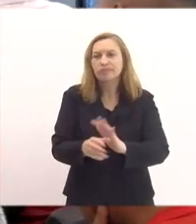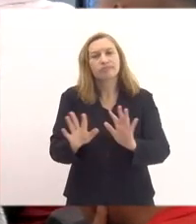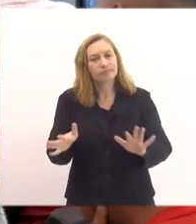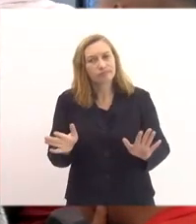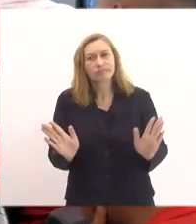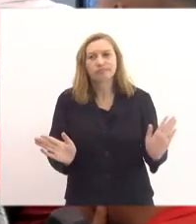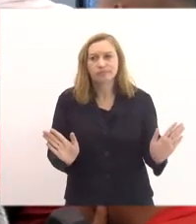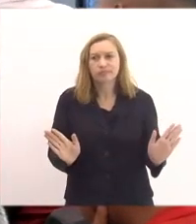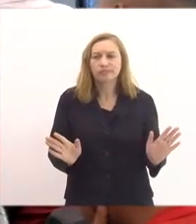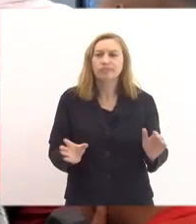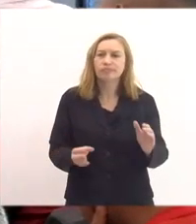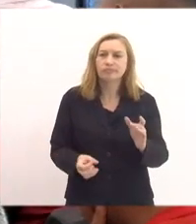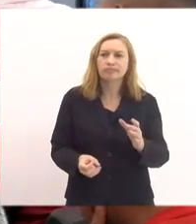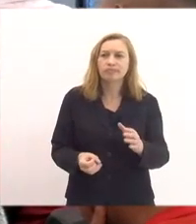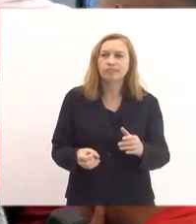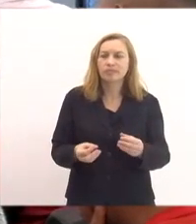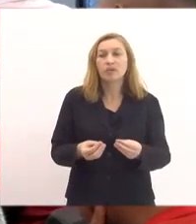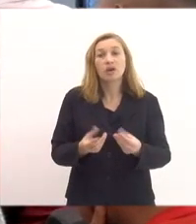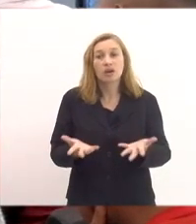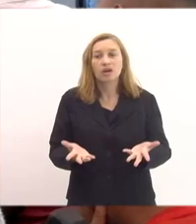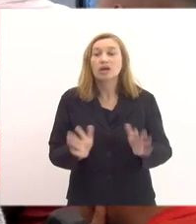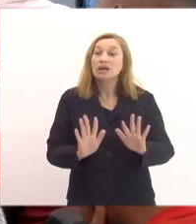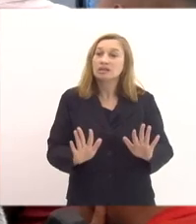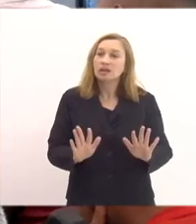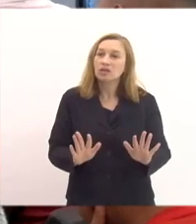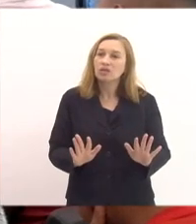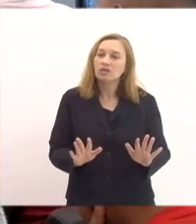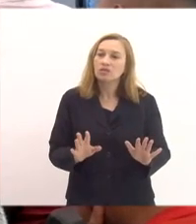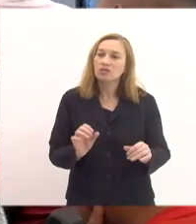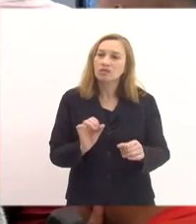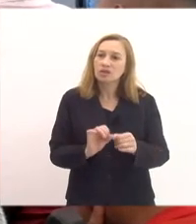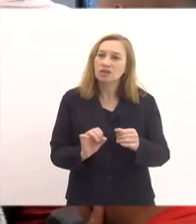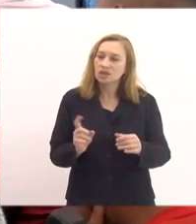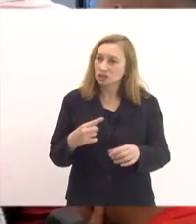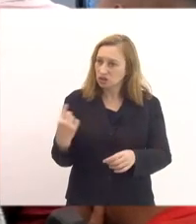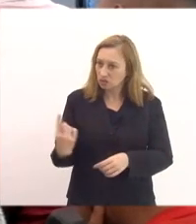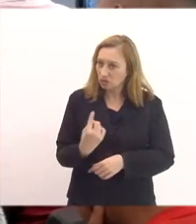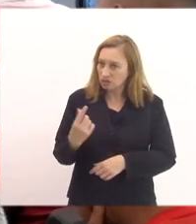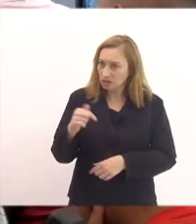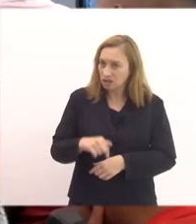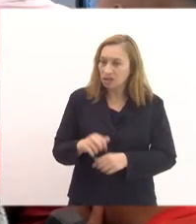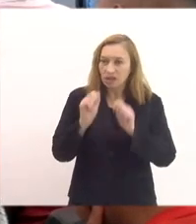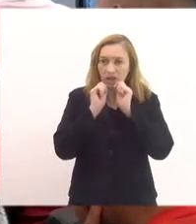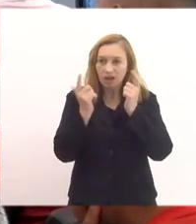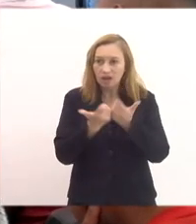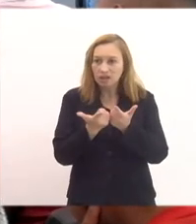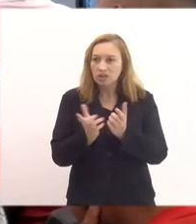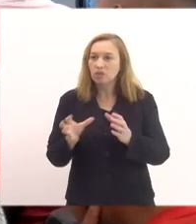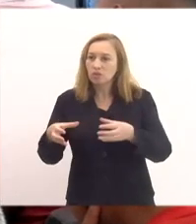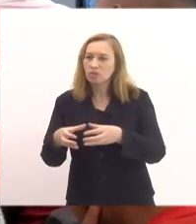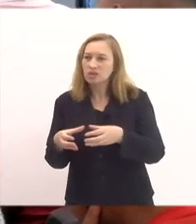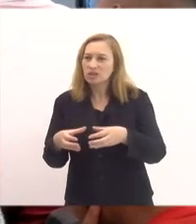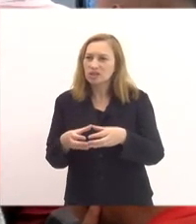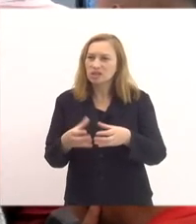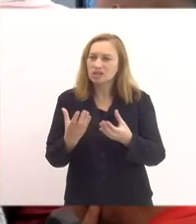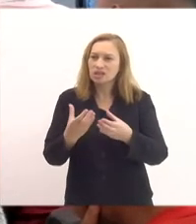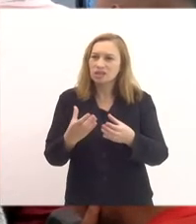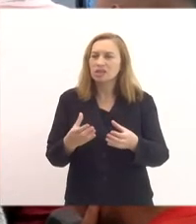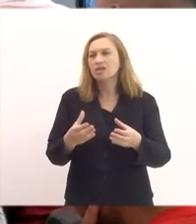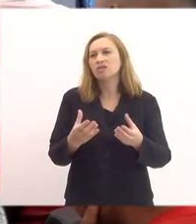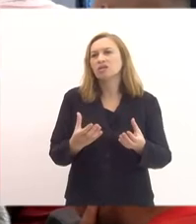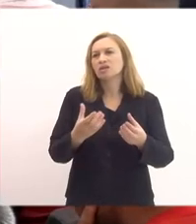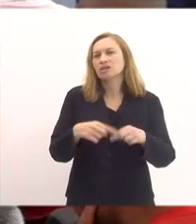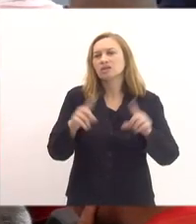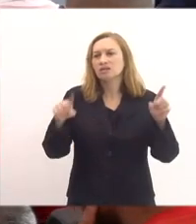convoca, cria burocracia. Vamos tentar fazer um entre nós mesmos. Aqui a Assembleia, a Comissão de Servidor, Marcelo se incumbe